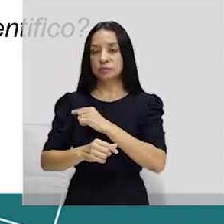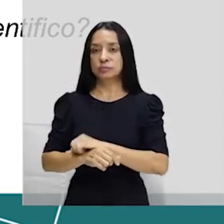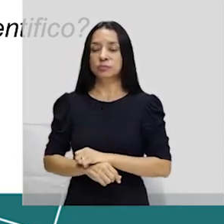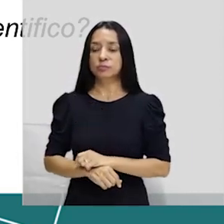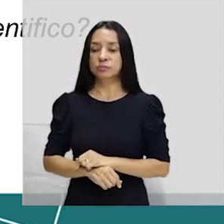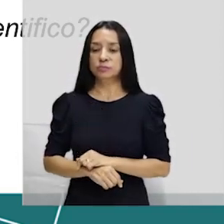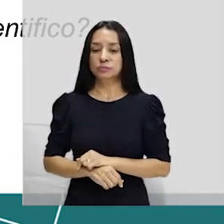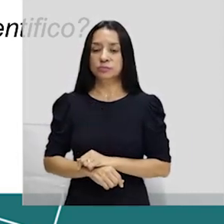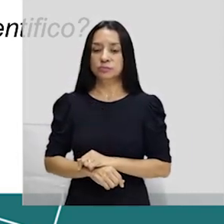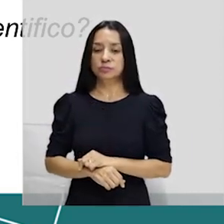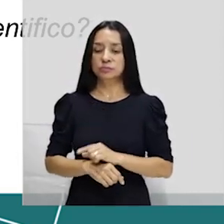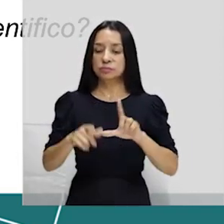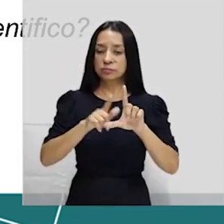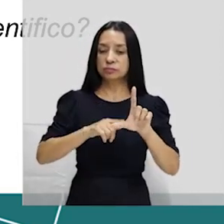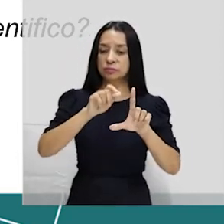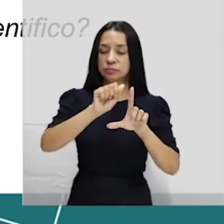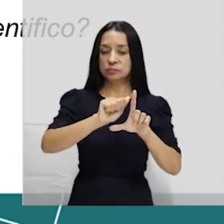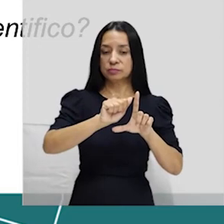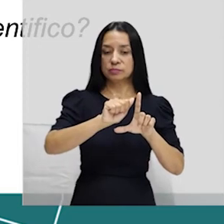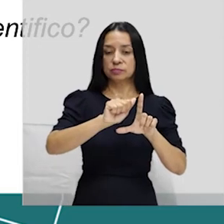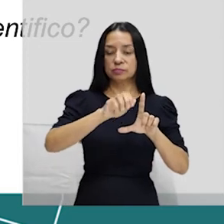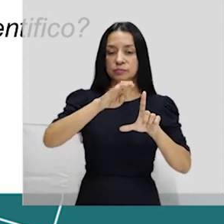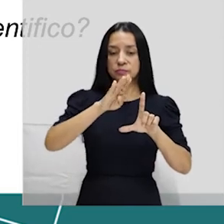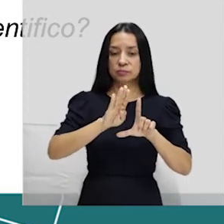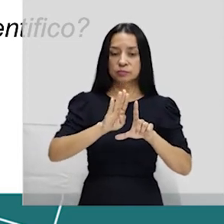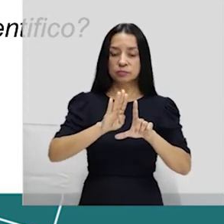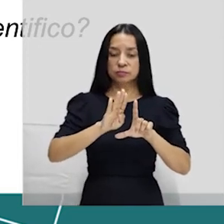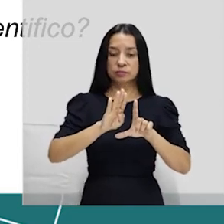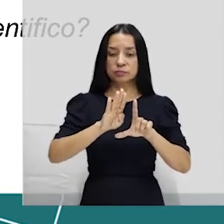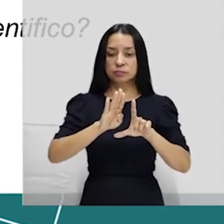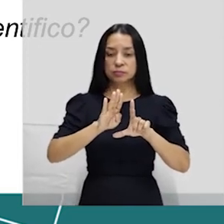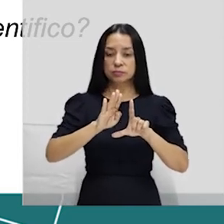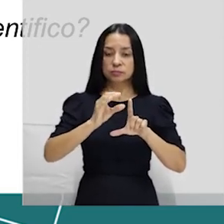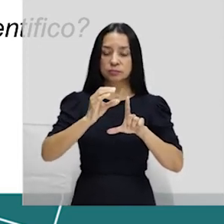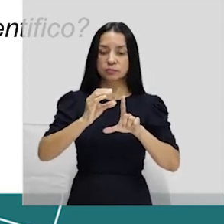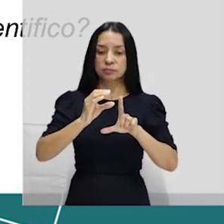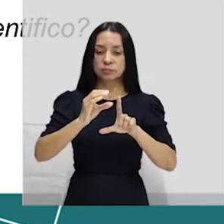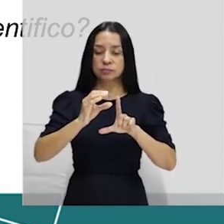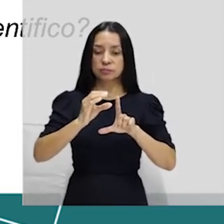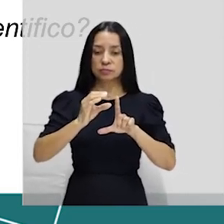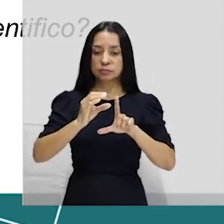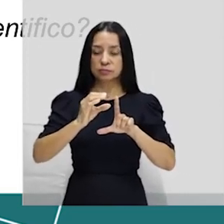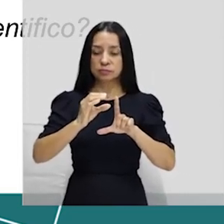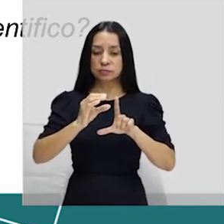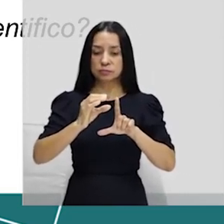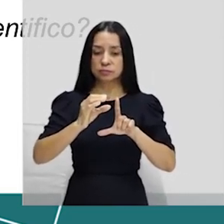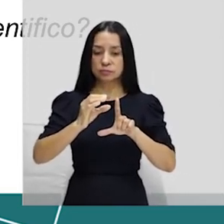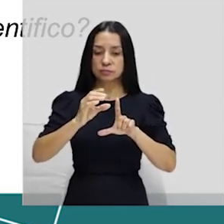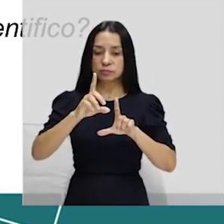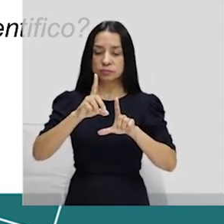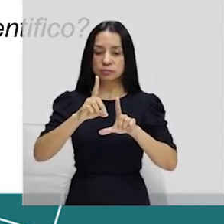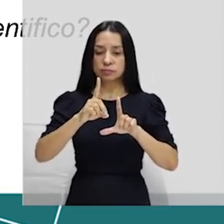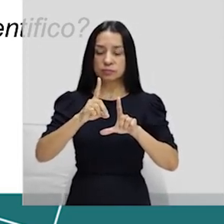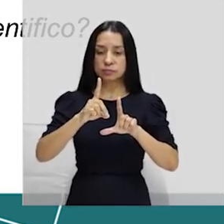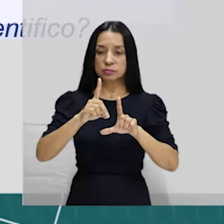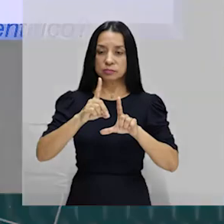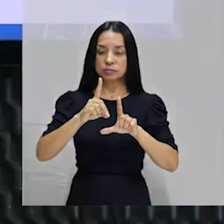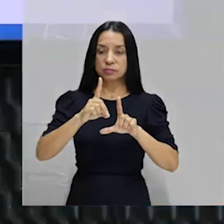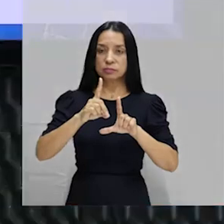numa fase final, que é a fase do comunismo, galera, tá? Sistema comunista esse que na prática nunca